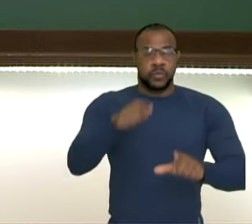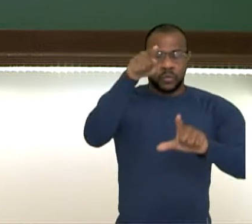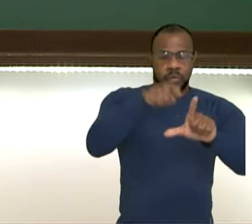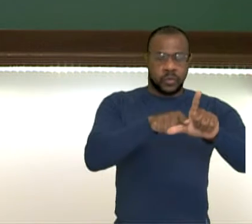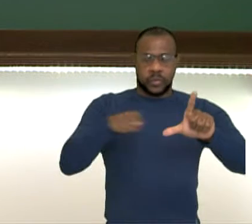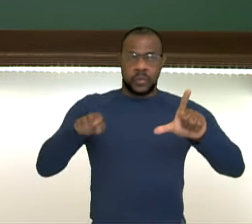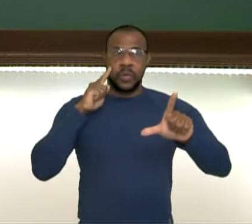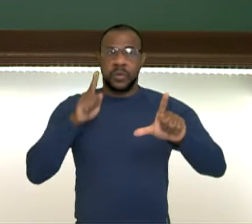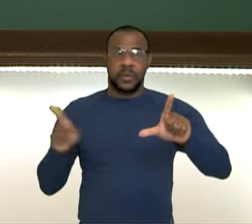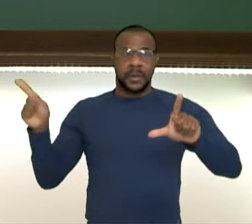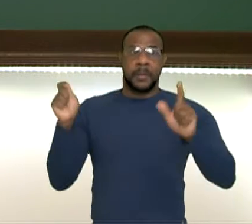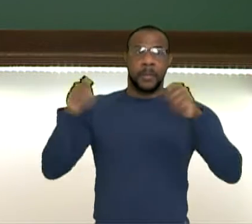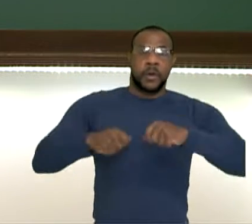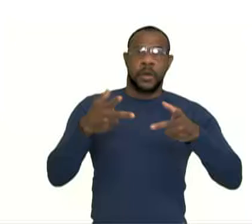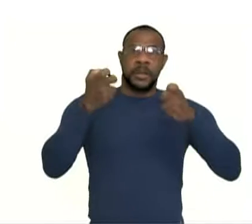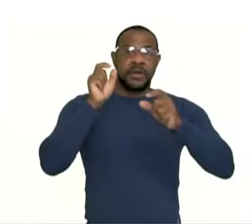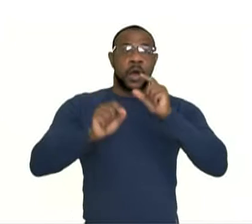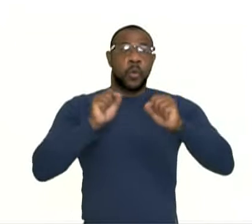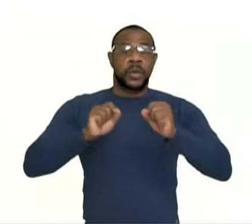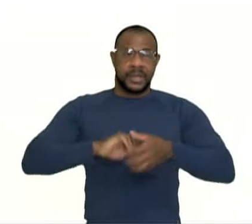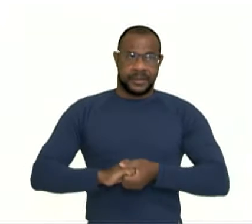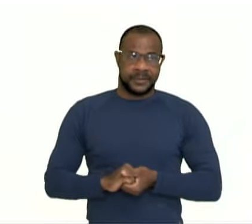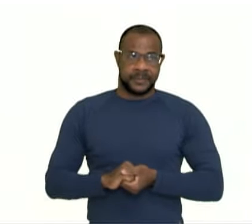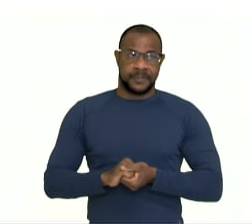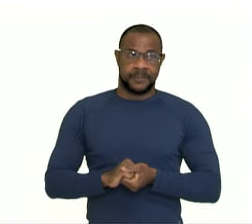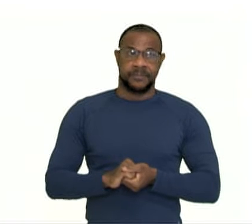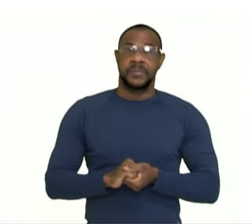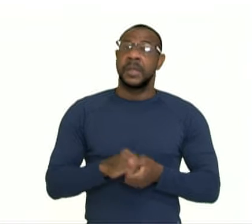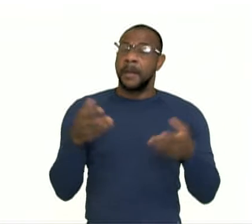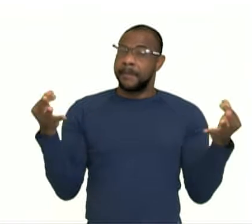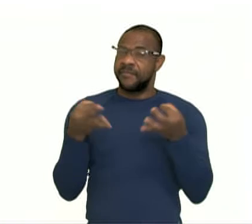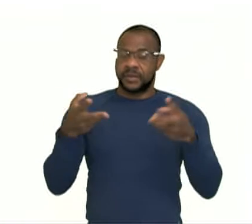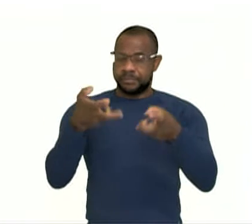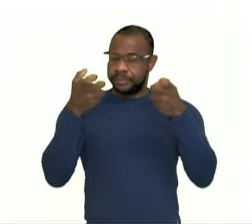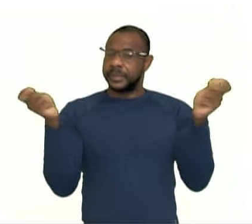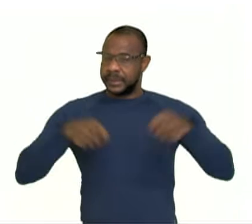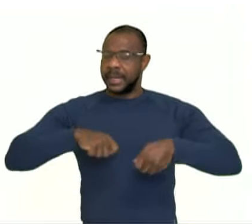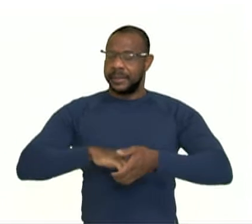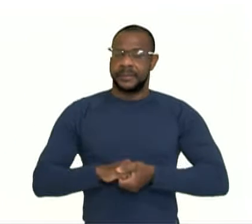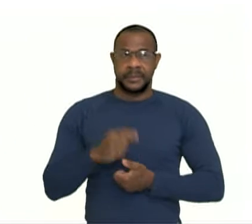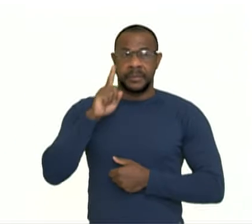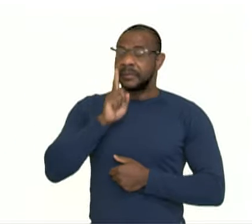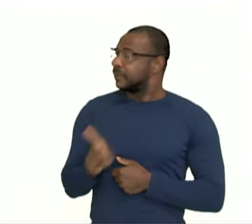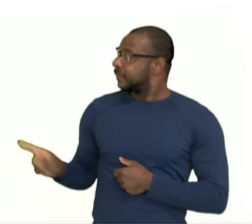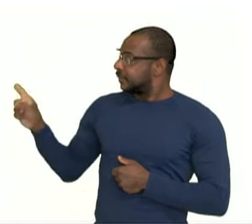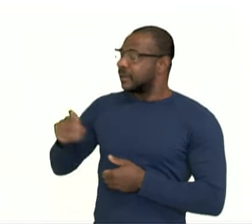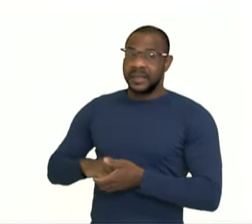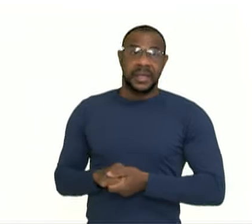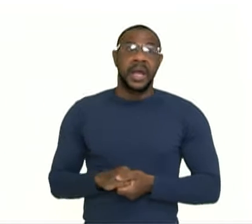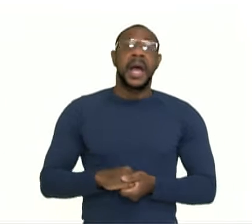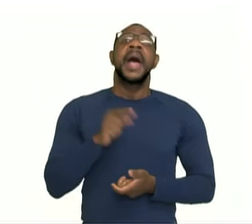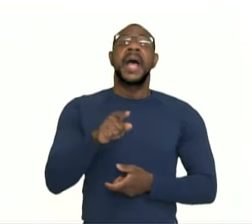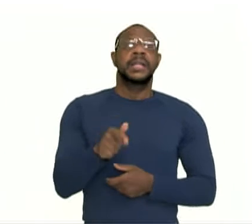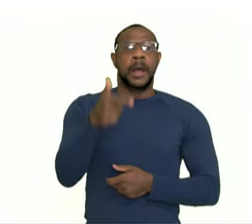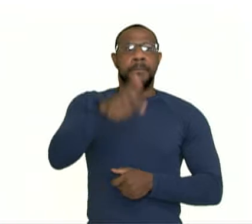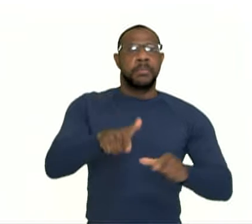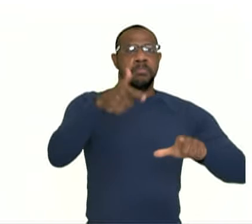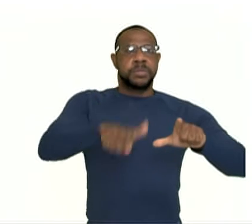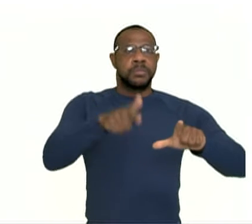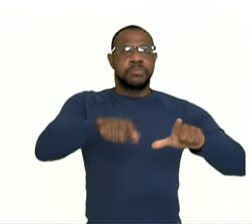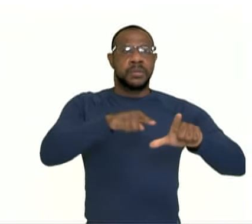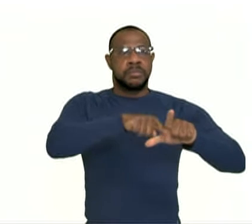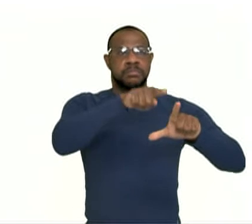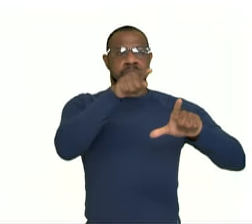a gente pode observar isso perfeitamente, tá? Aí, essa repetição,